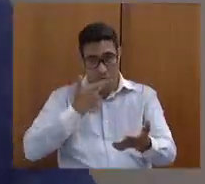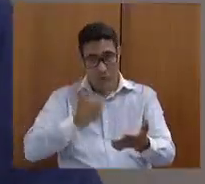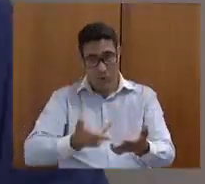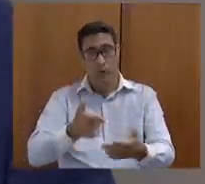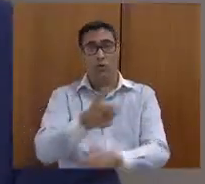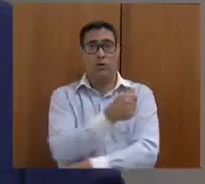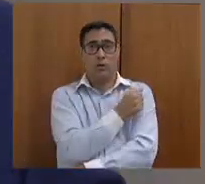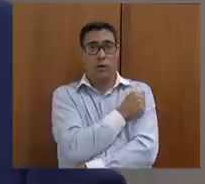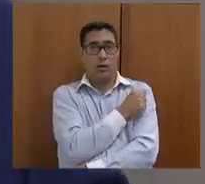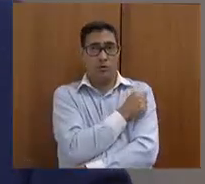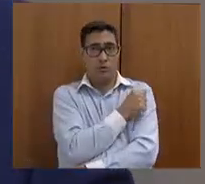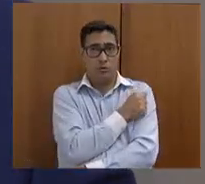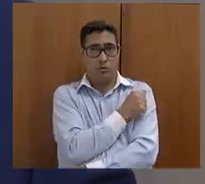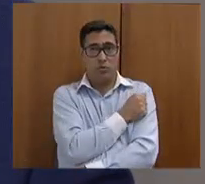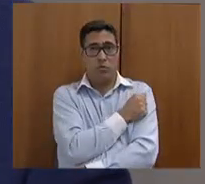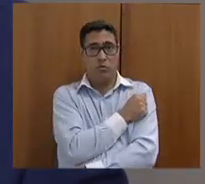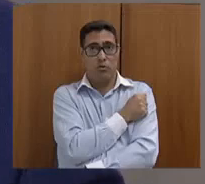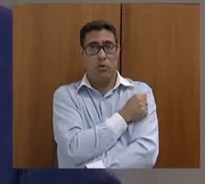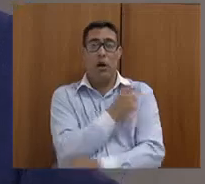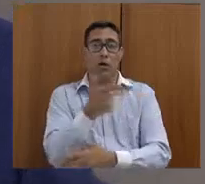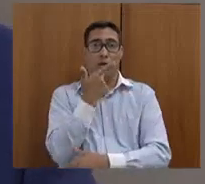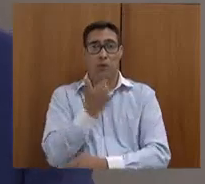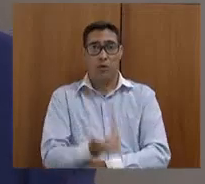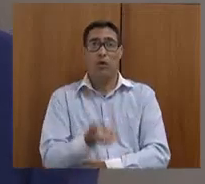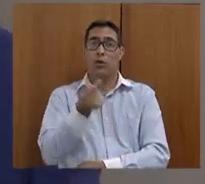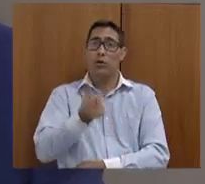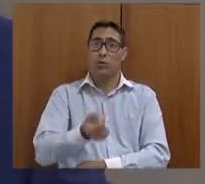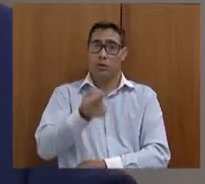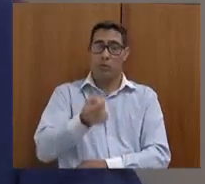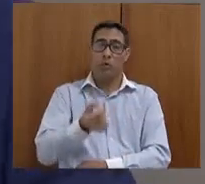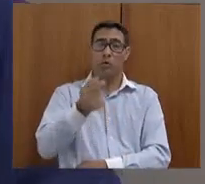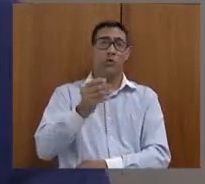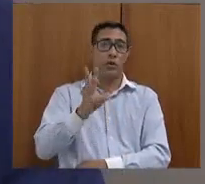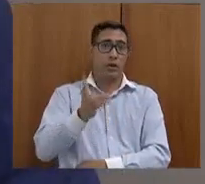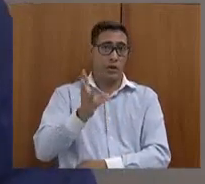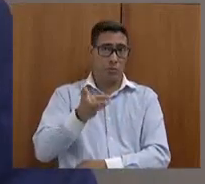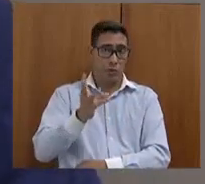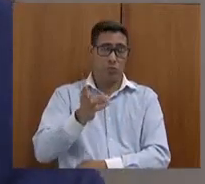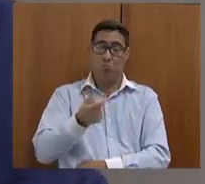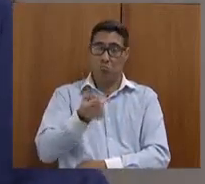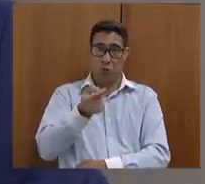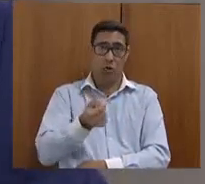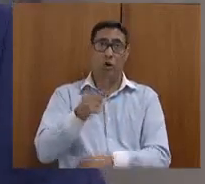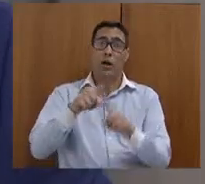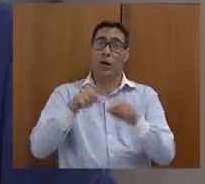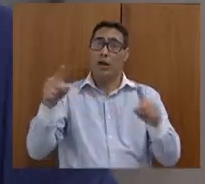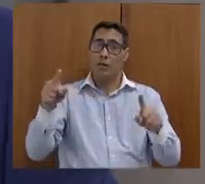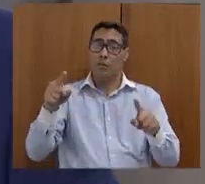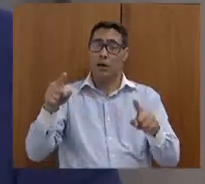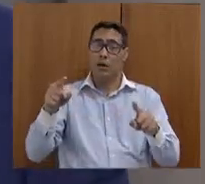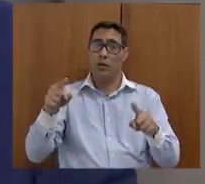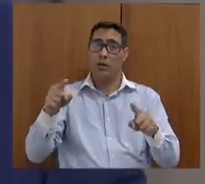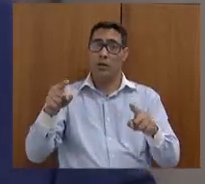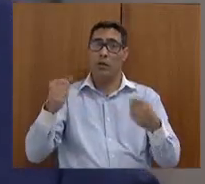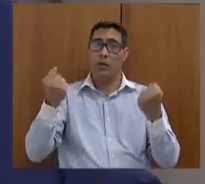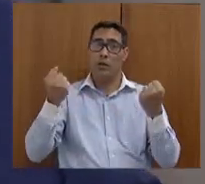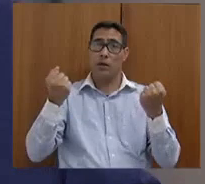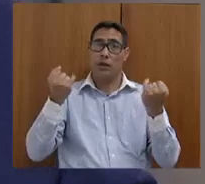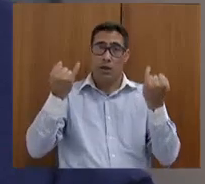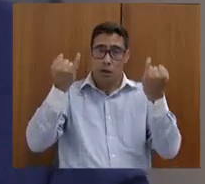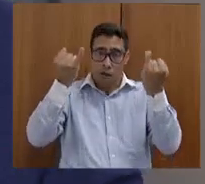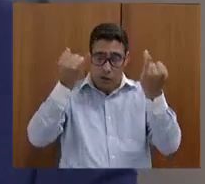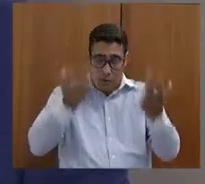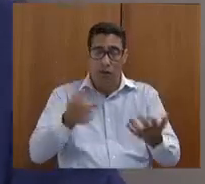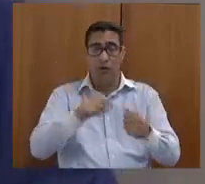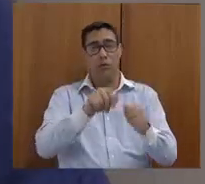realmente como a deputada diz ainda são poucos 3000 mas eu quero dizer que linearmente dizendo fazendo